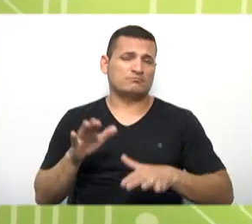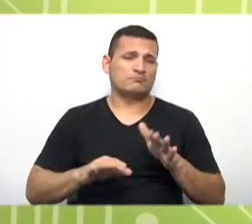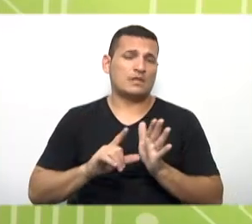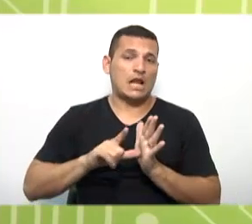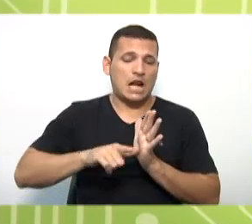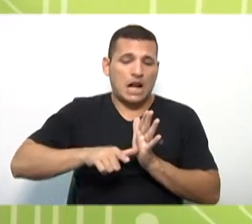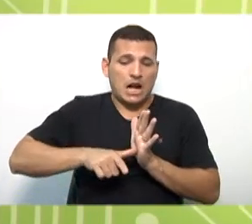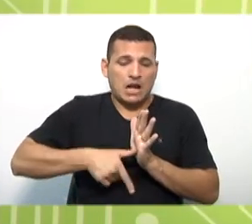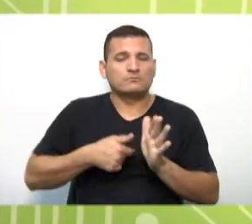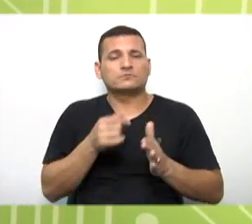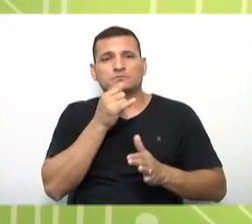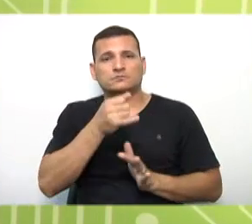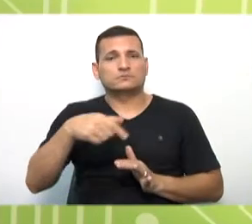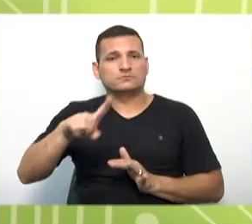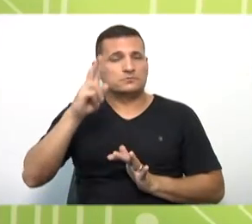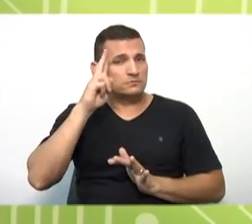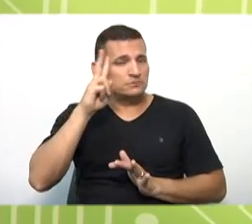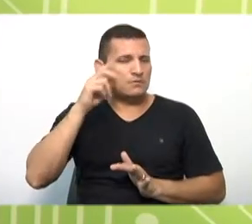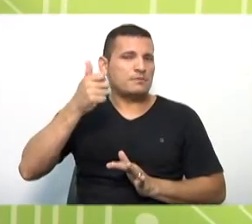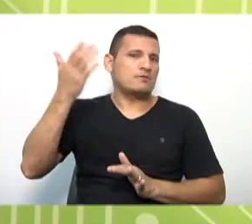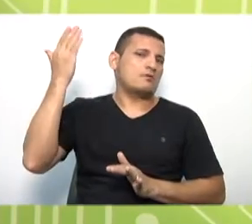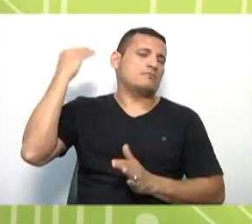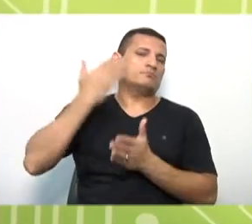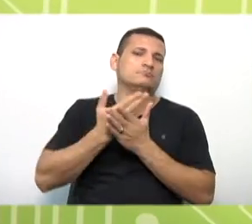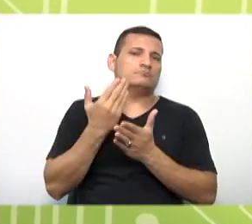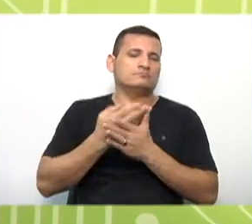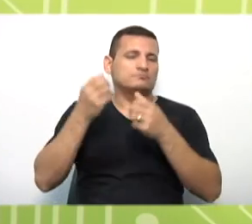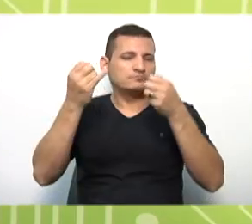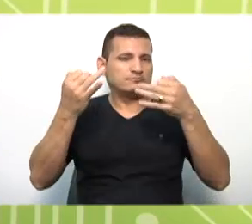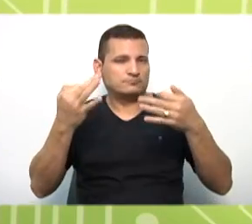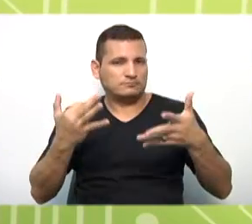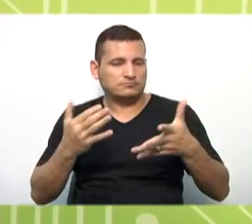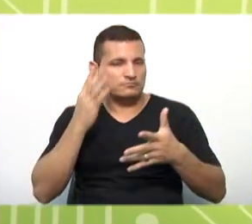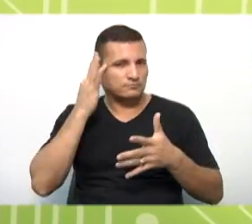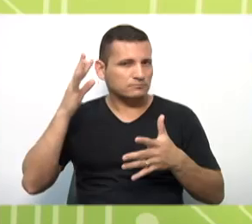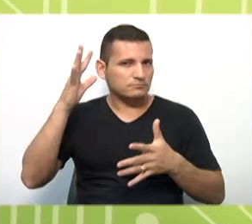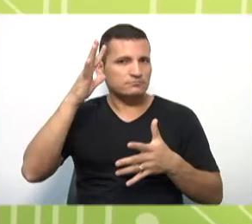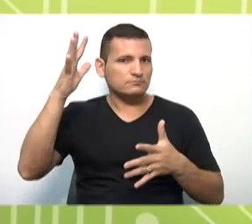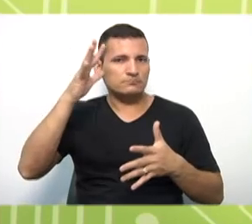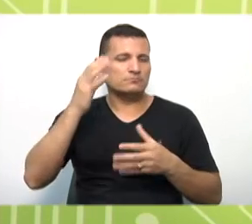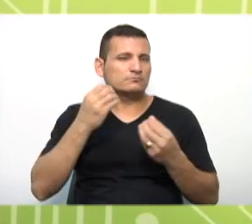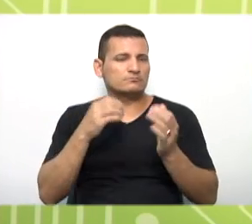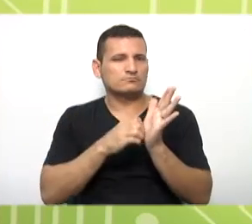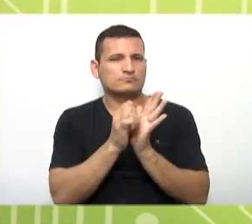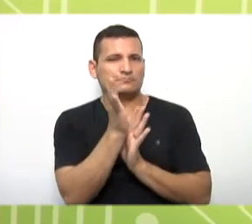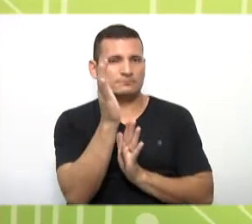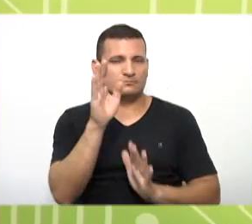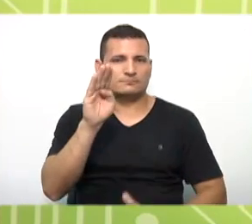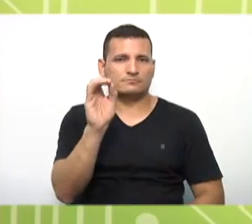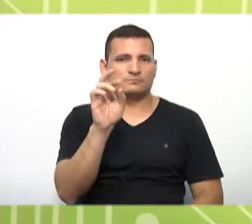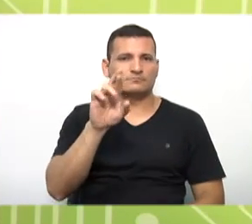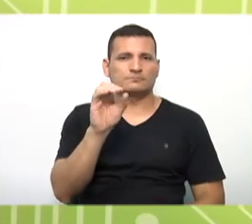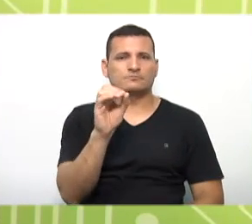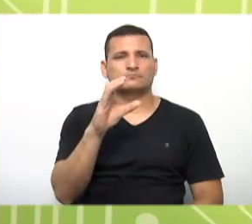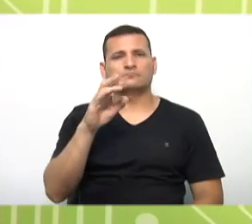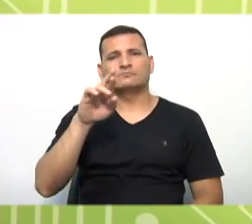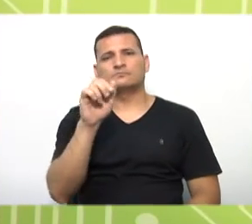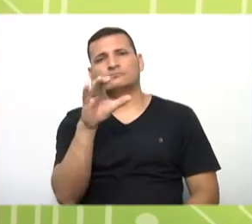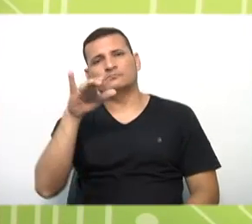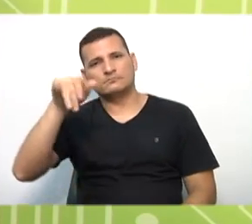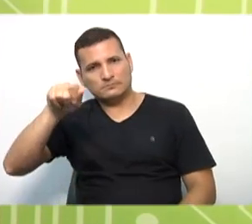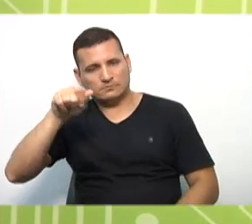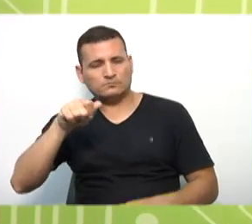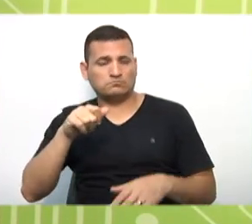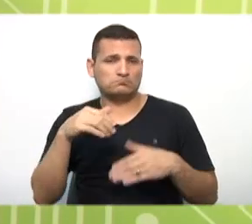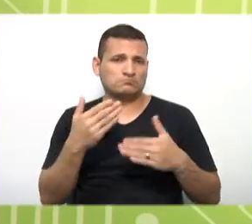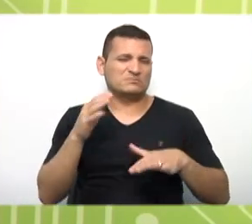vocês recapitularem lá na nossa primeira aula, a gente falou sobre a teoria burocrática. E às vezes se a gente